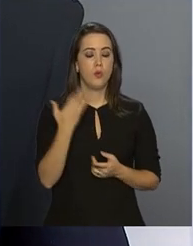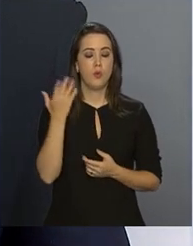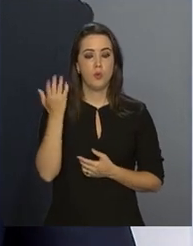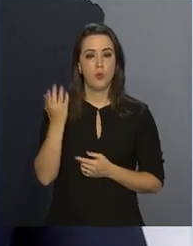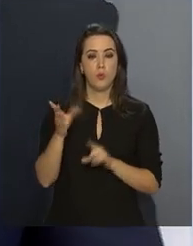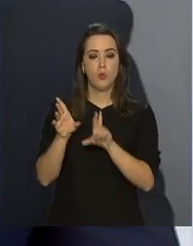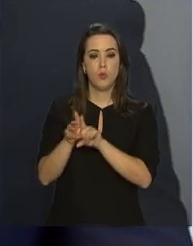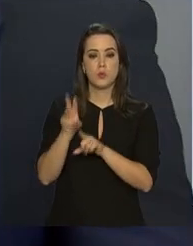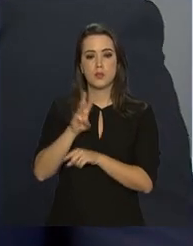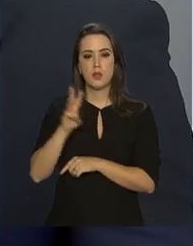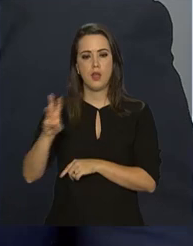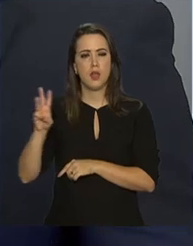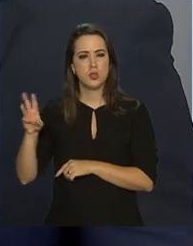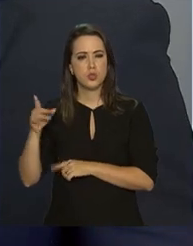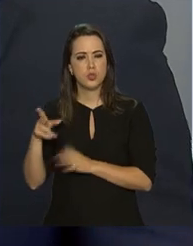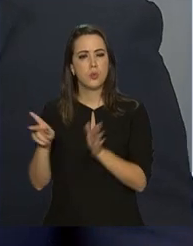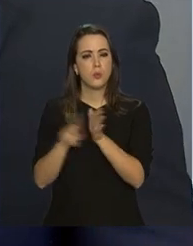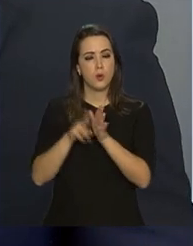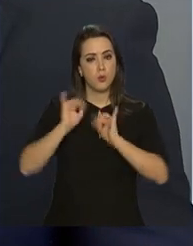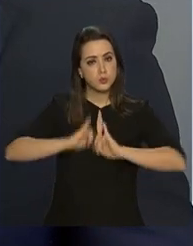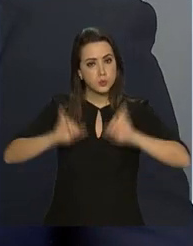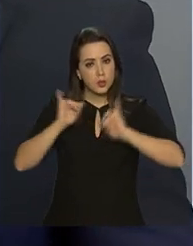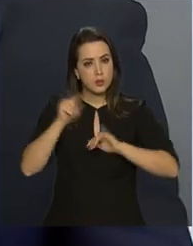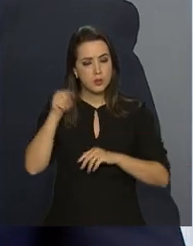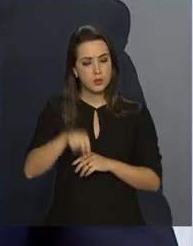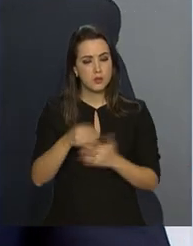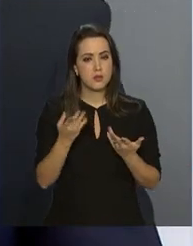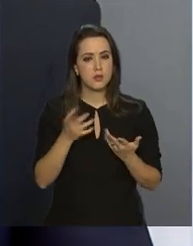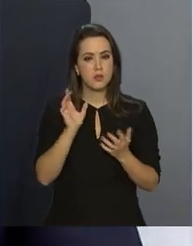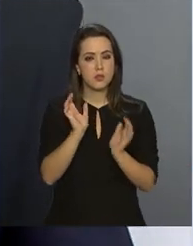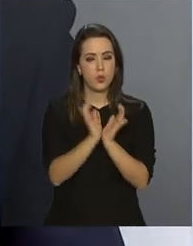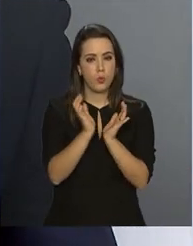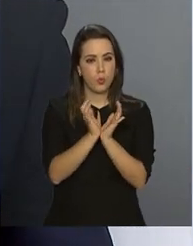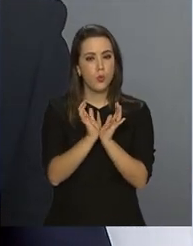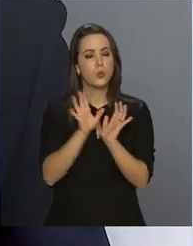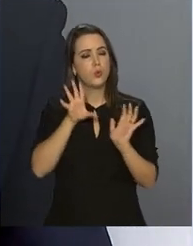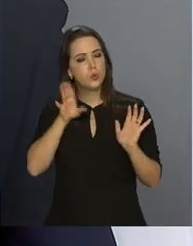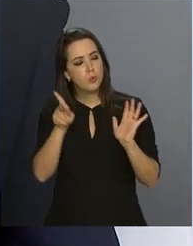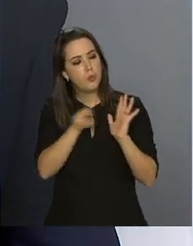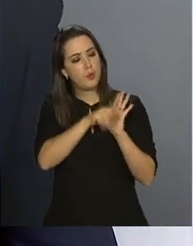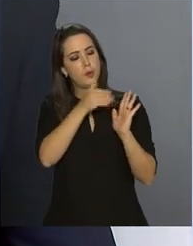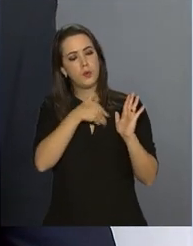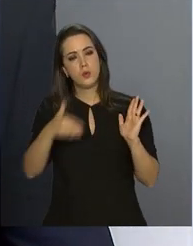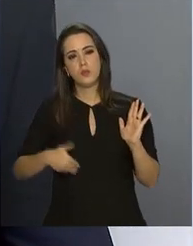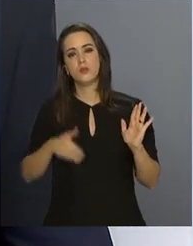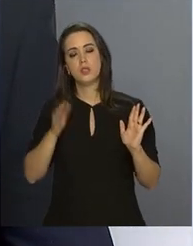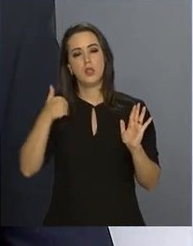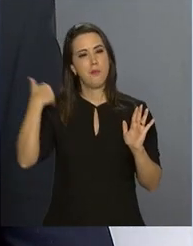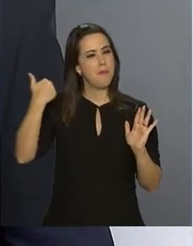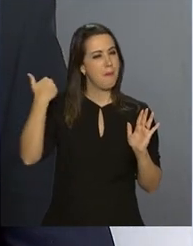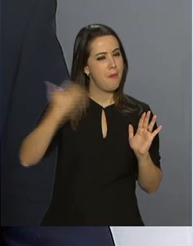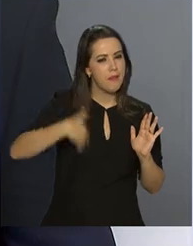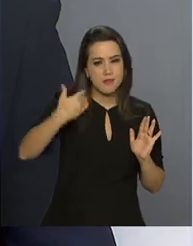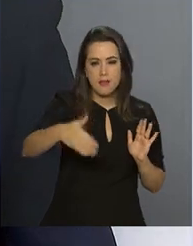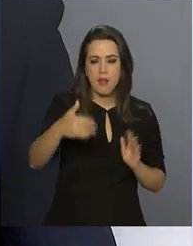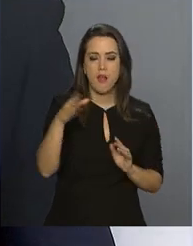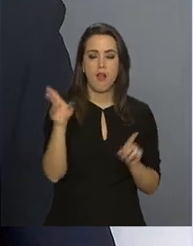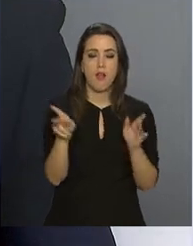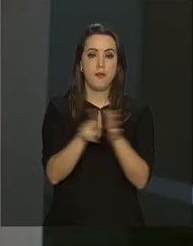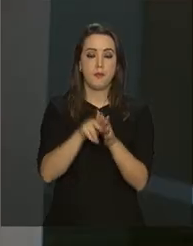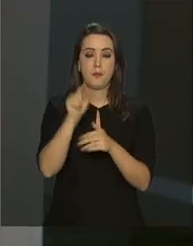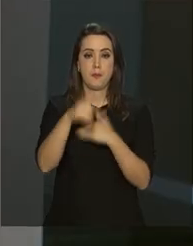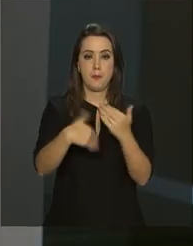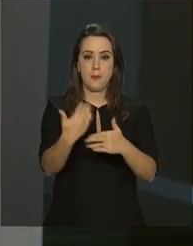.br, lançado neste evento de inovação, a ideia é avançar na digitalização dos serviços prestados ao